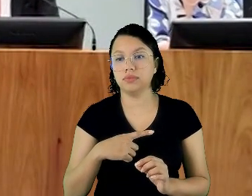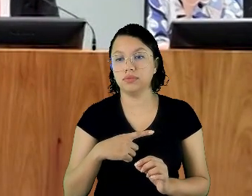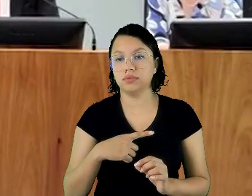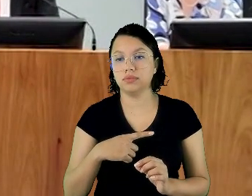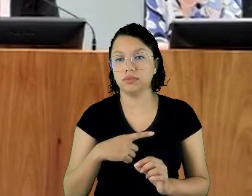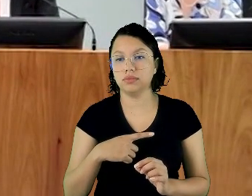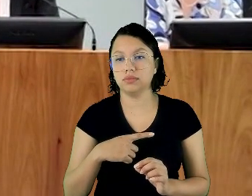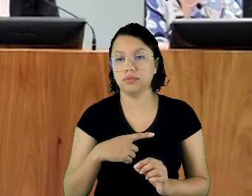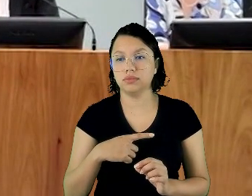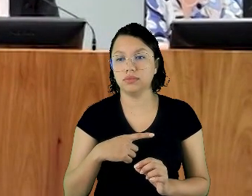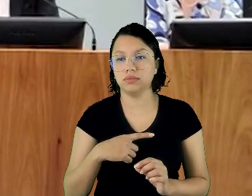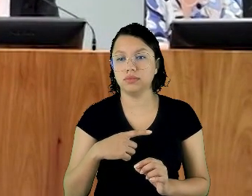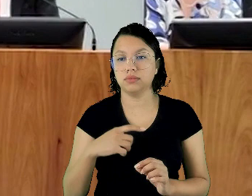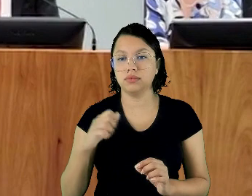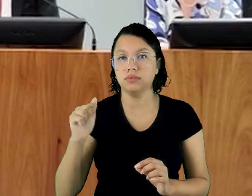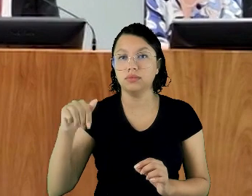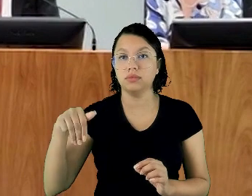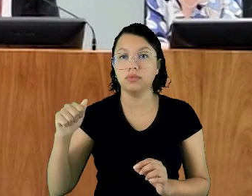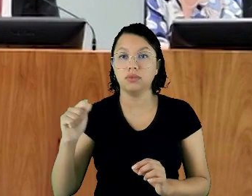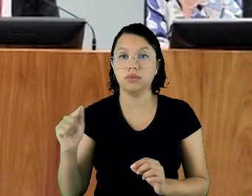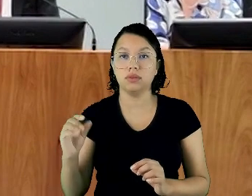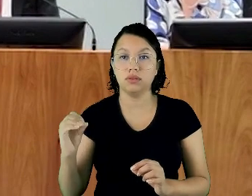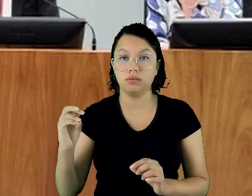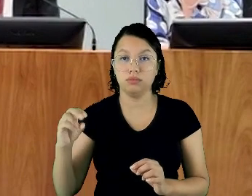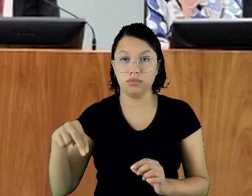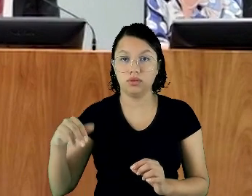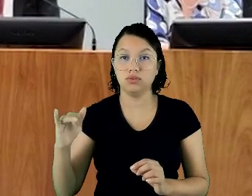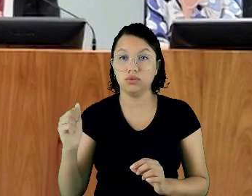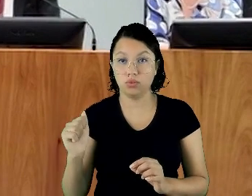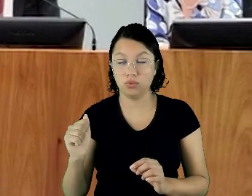e o Pantanal como